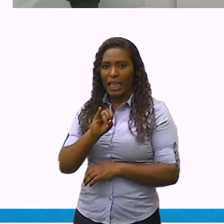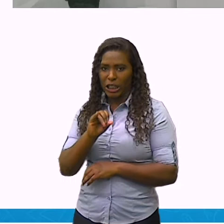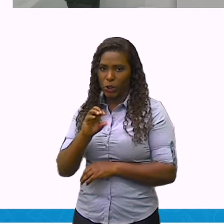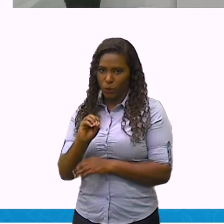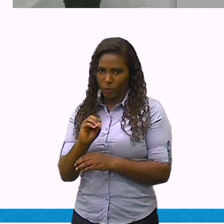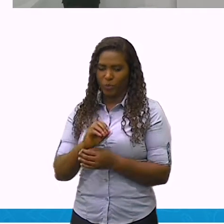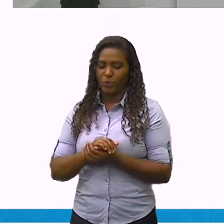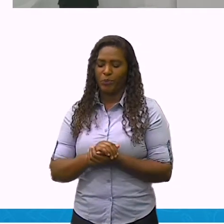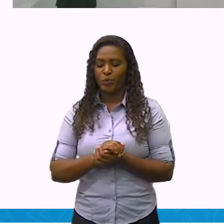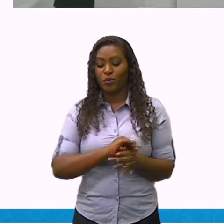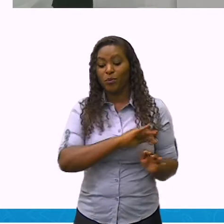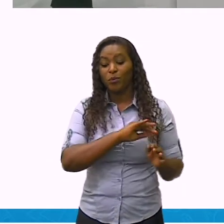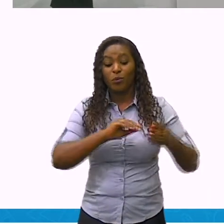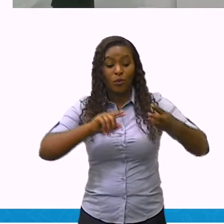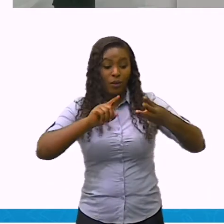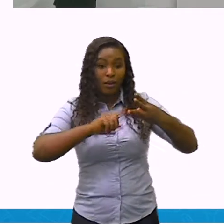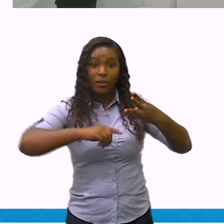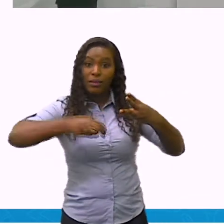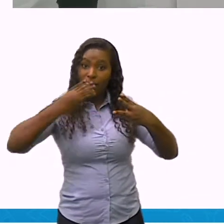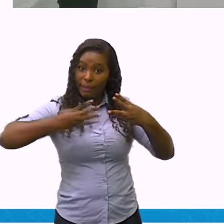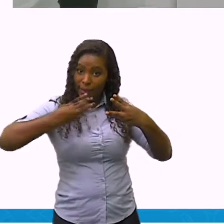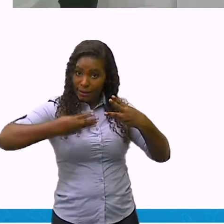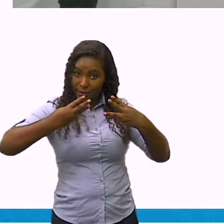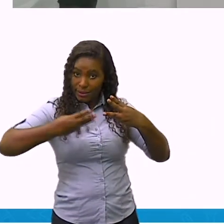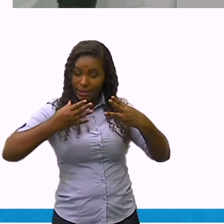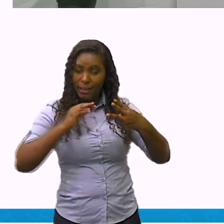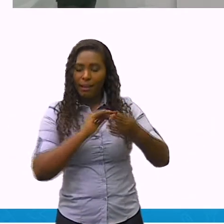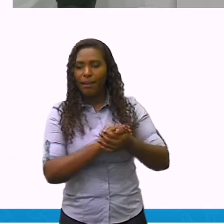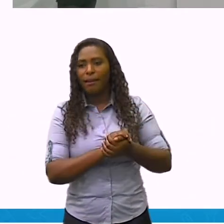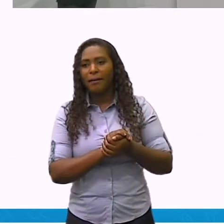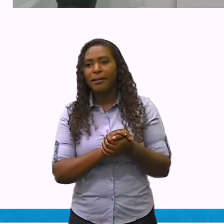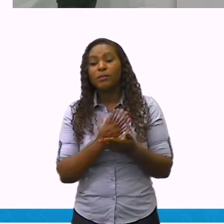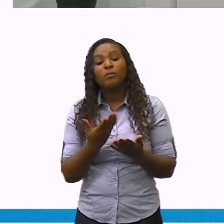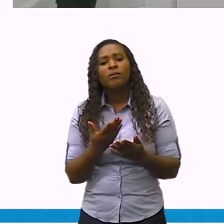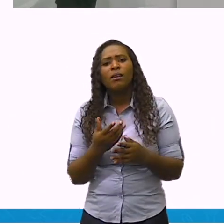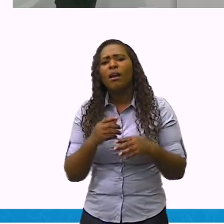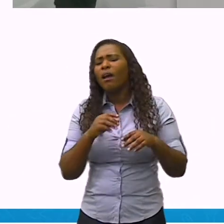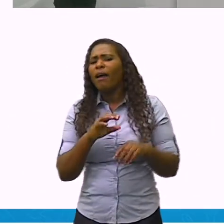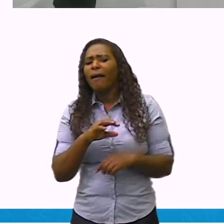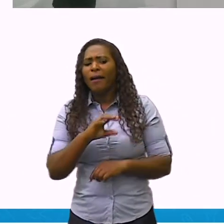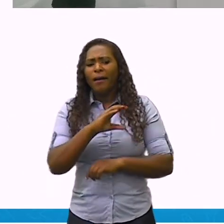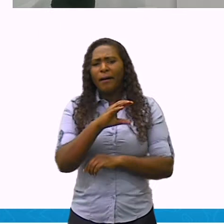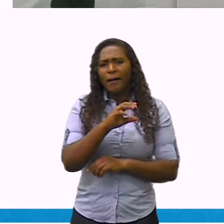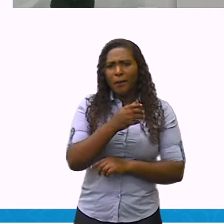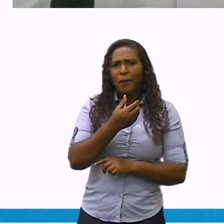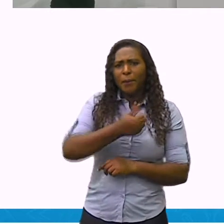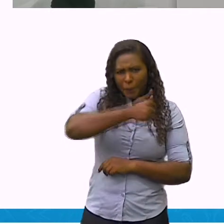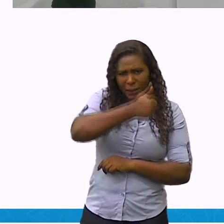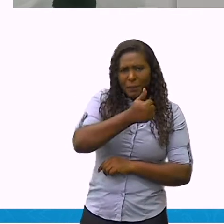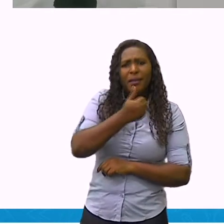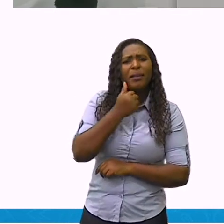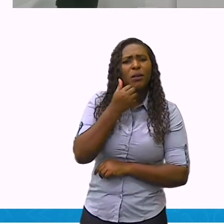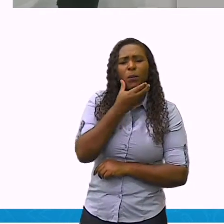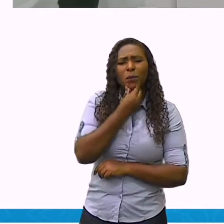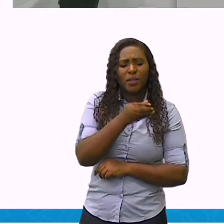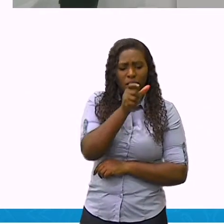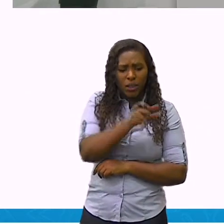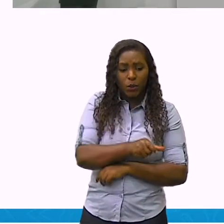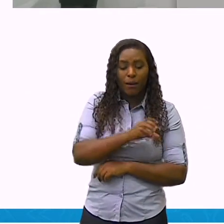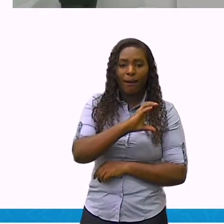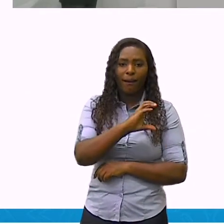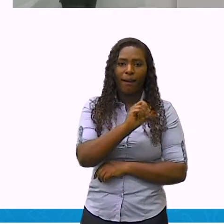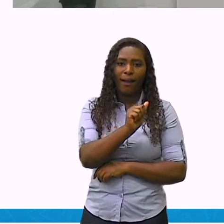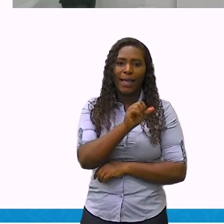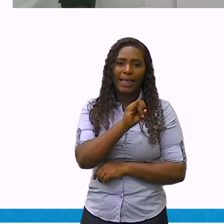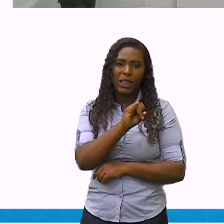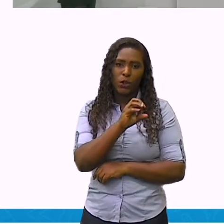E a número 3. Caio ganhou mais uma nota de R$2. Quantos reais ele